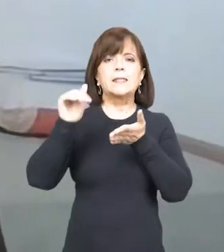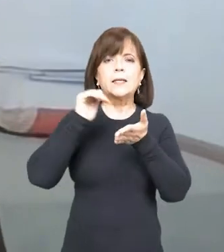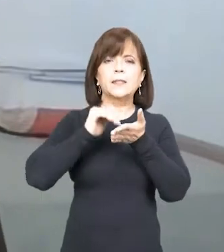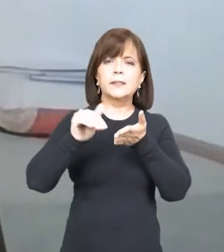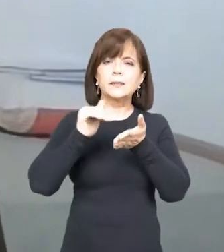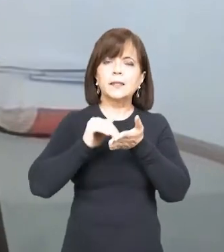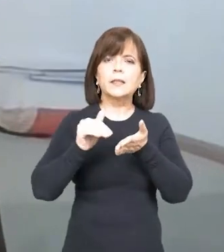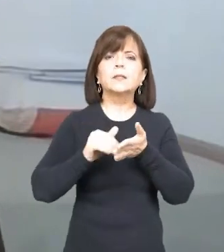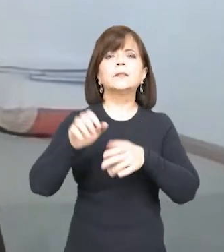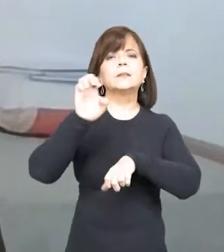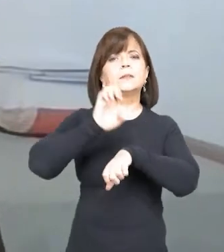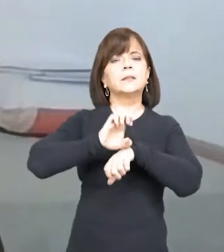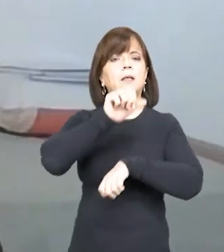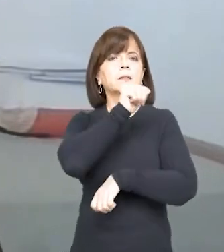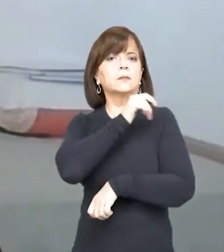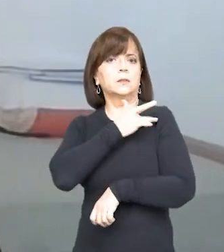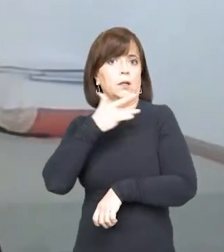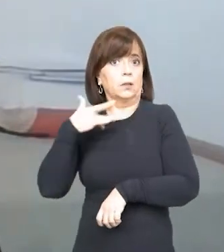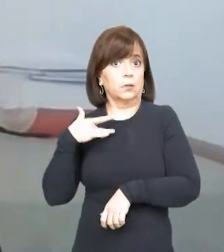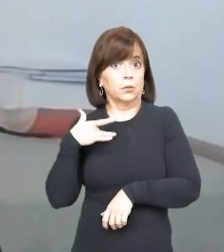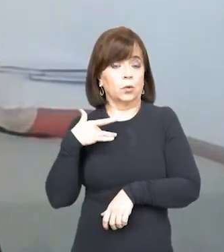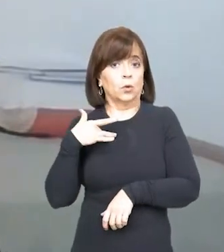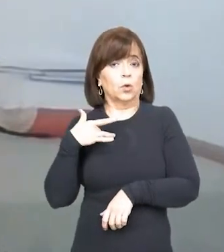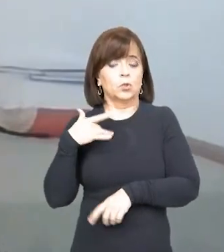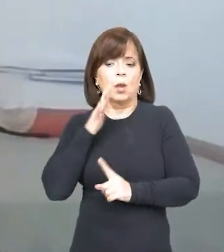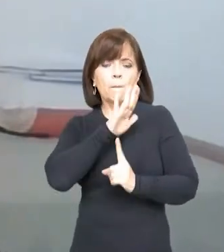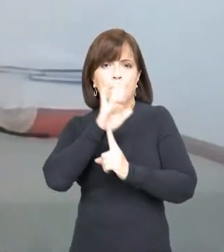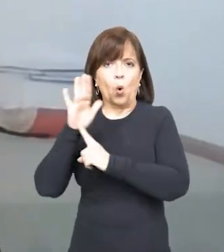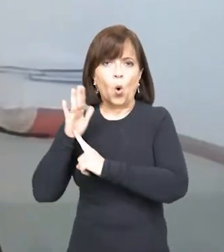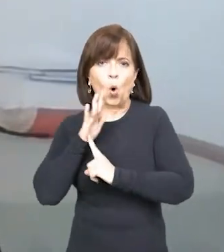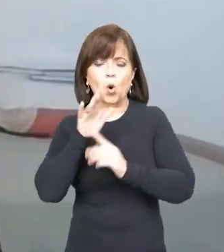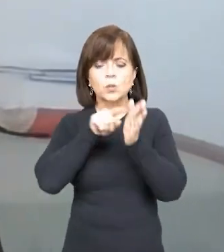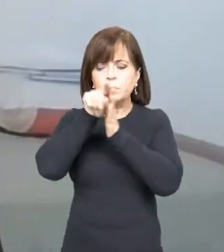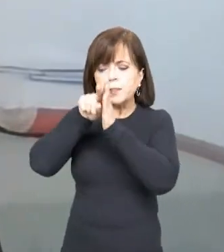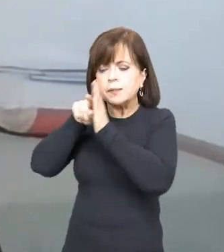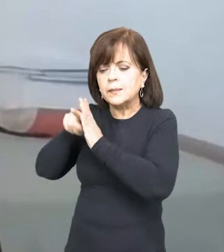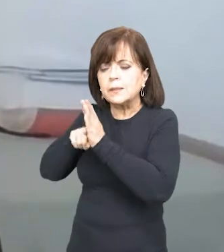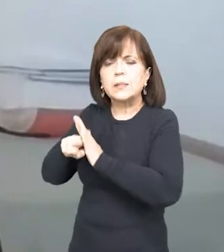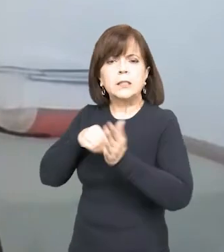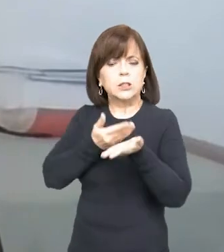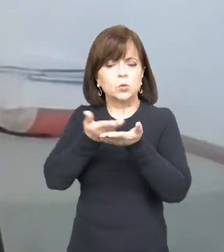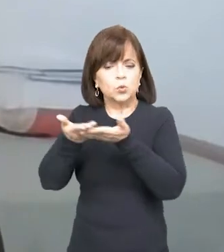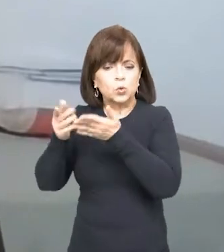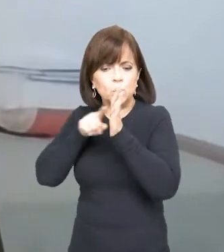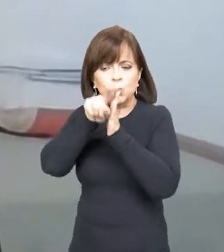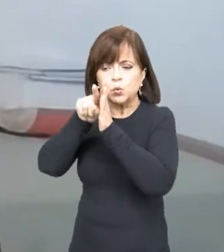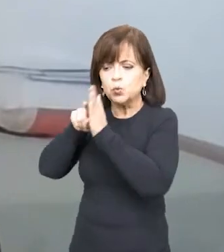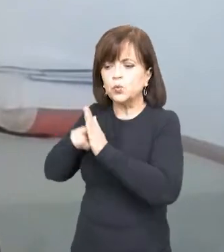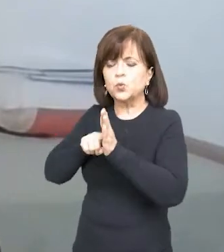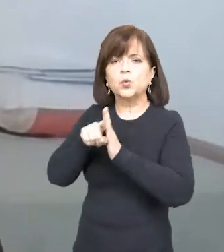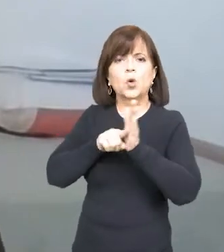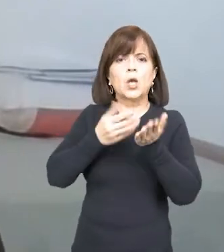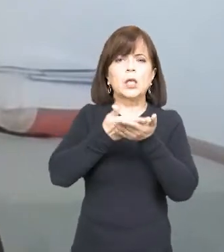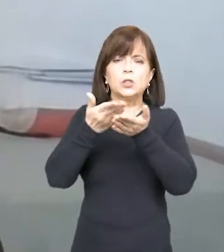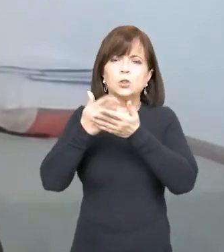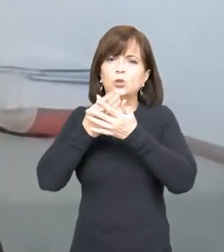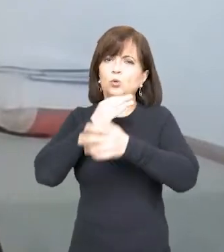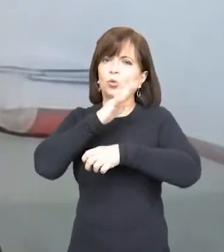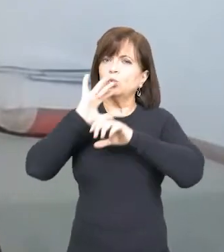a recomendação feita por eles, né? Eles apresentaram um estudo com base em estudos internacionais,